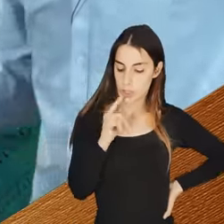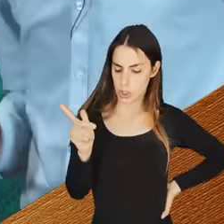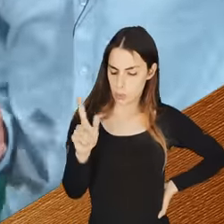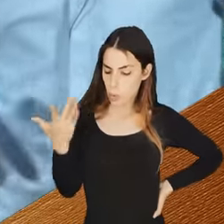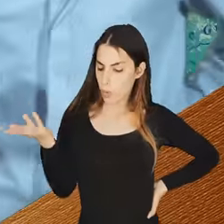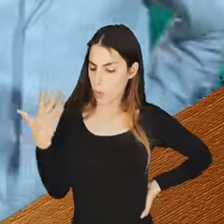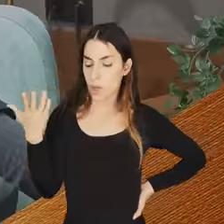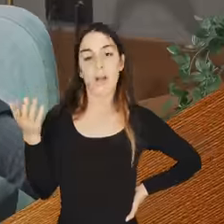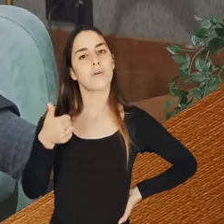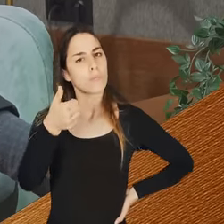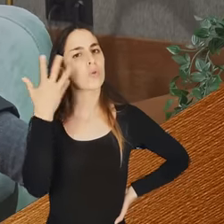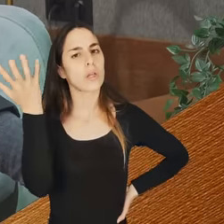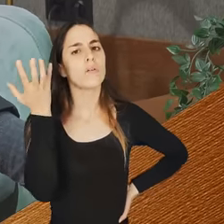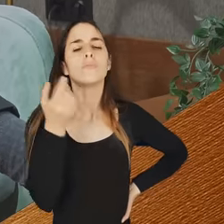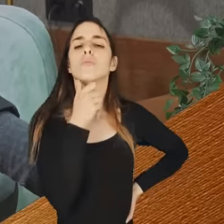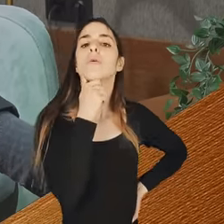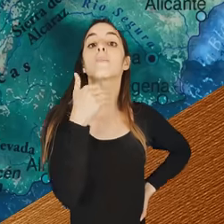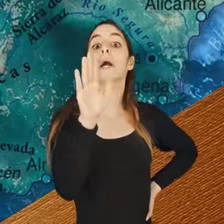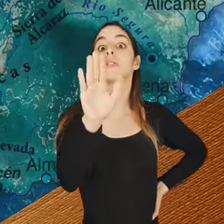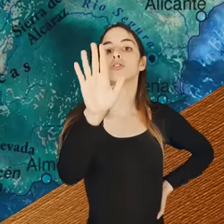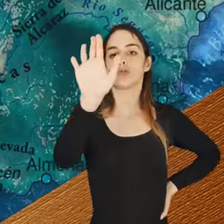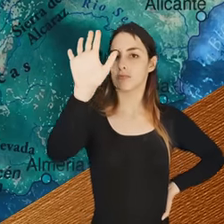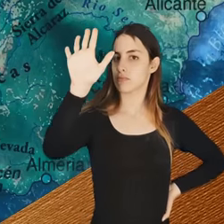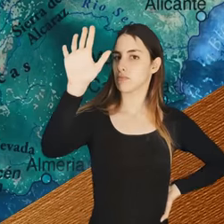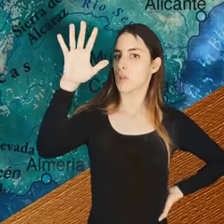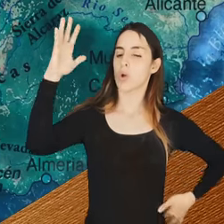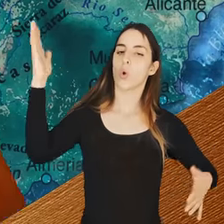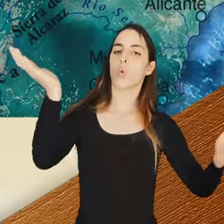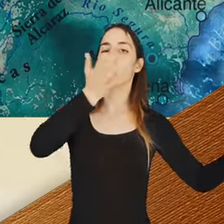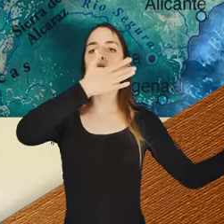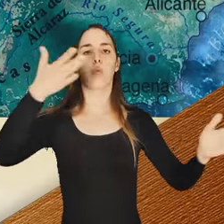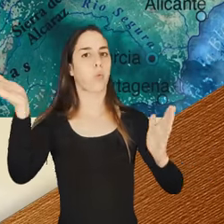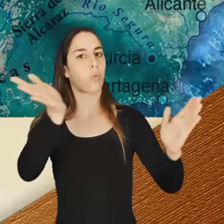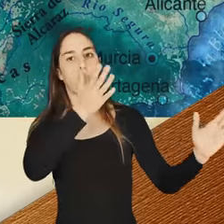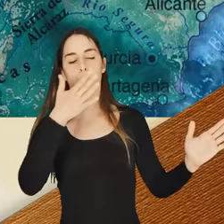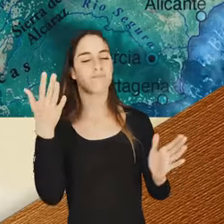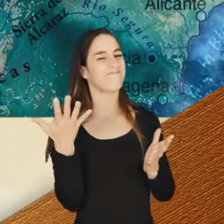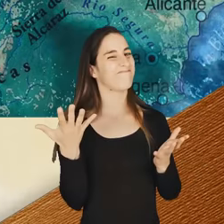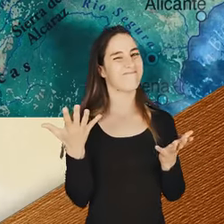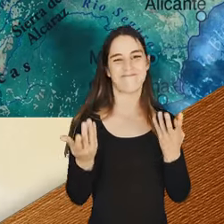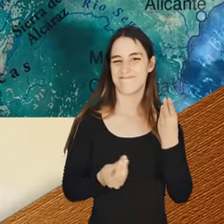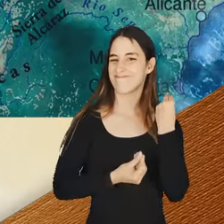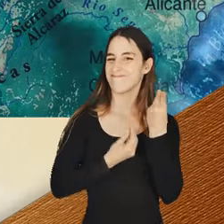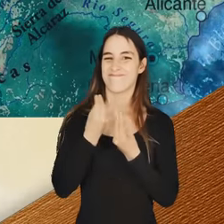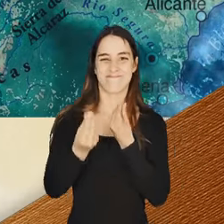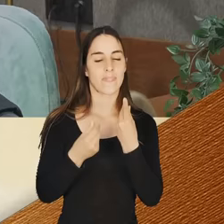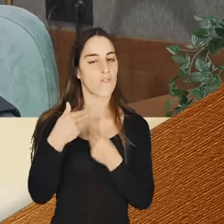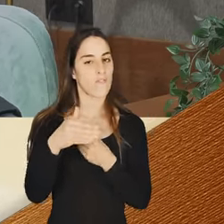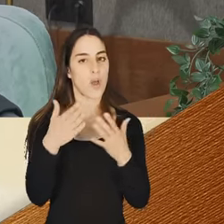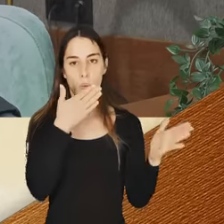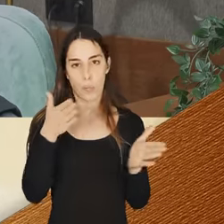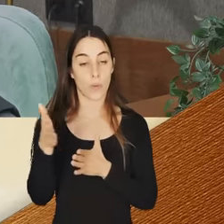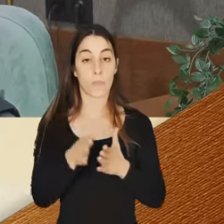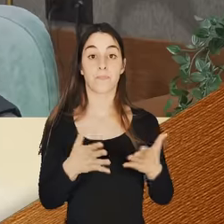Lisboa, bom tempo, no entanto, vento é que não vai ser nada bom, vai estar bastante vento. Então